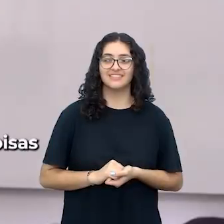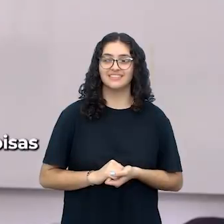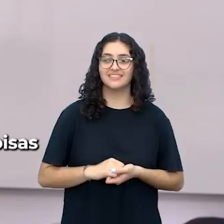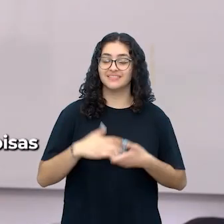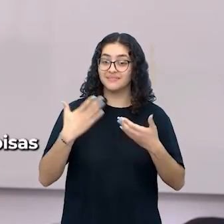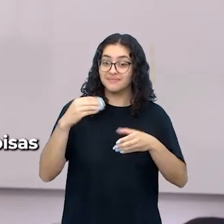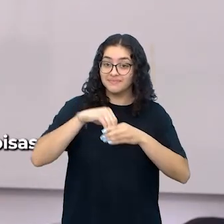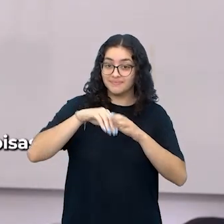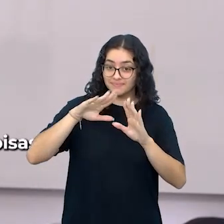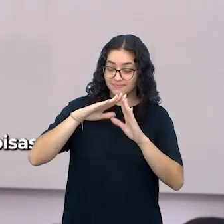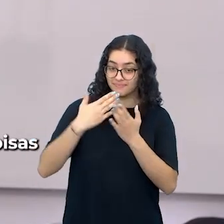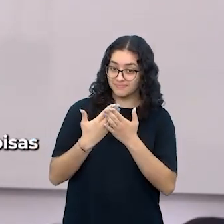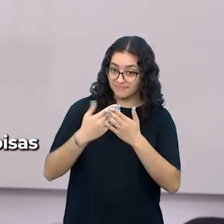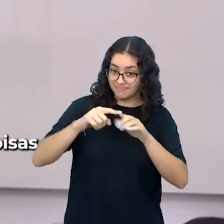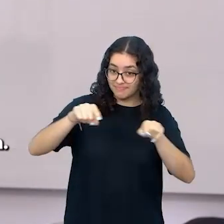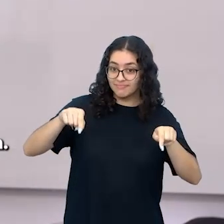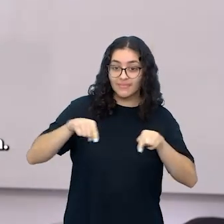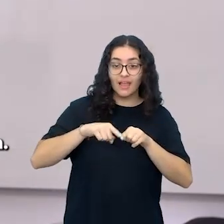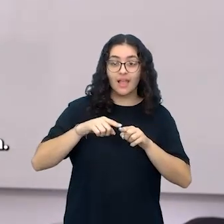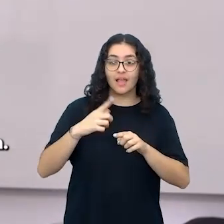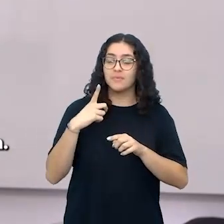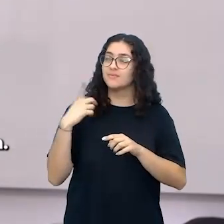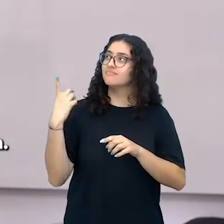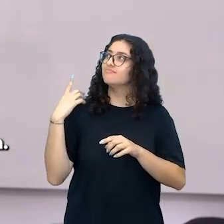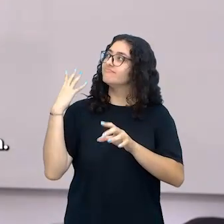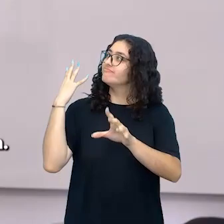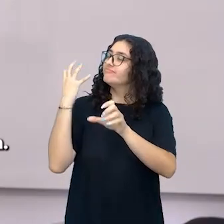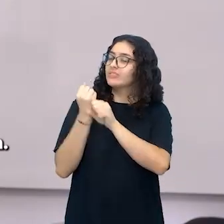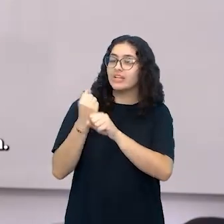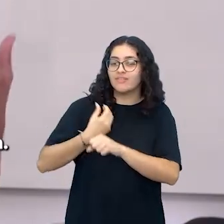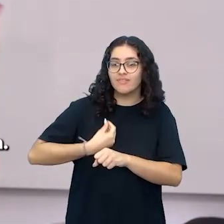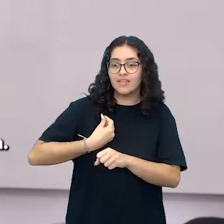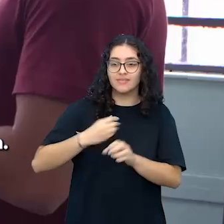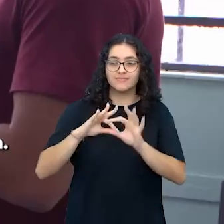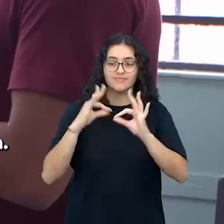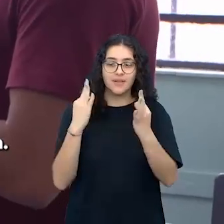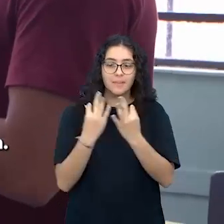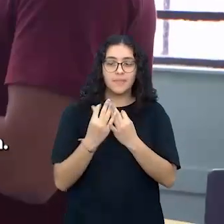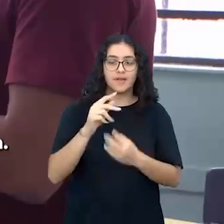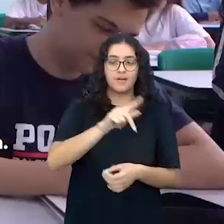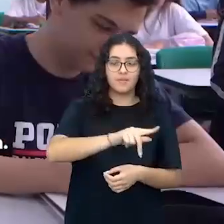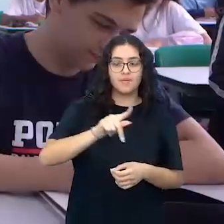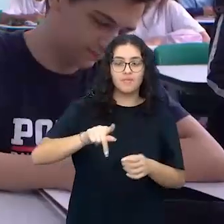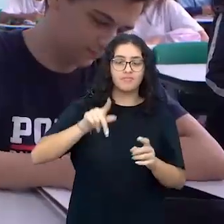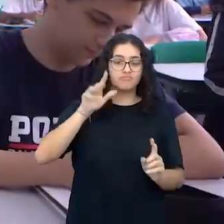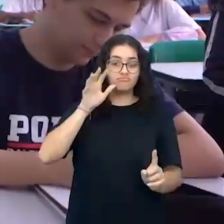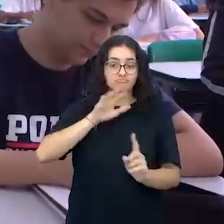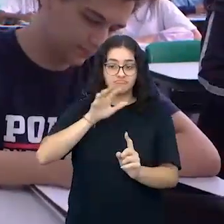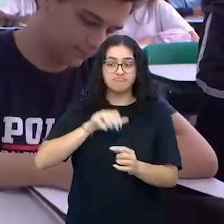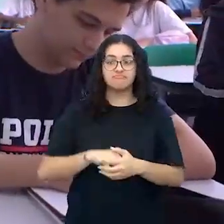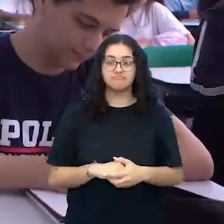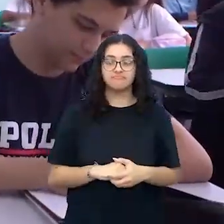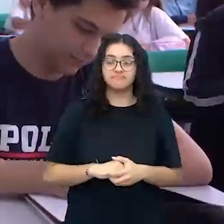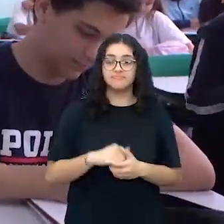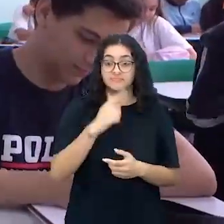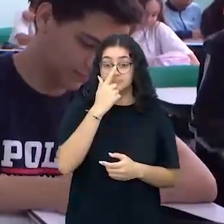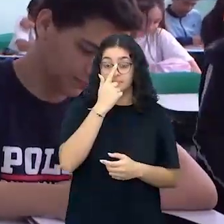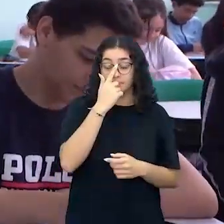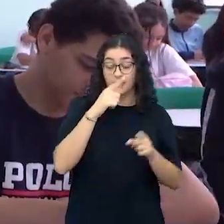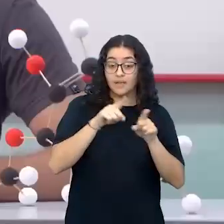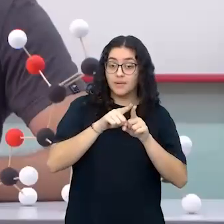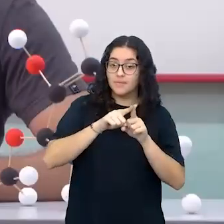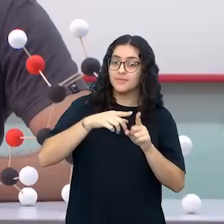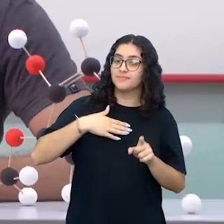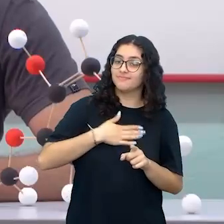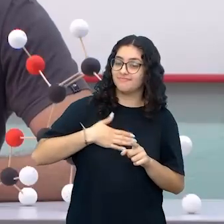Estar em sala de aula é um encontro de várias coisas da minha vida, desde a minha família, desde os professores que me influenciaram, e é o encontro das coisas que eu